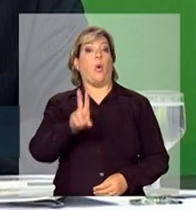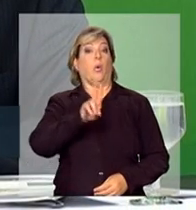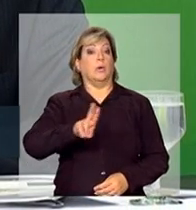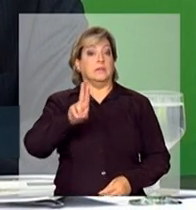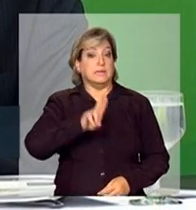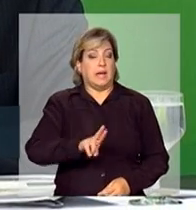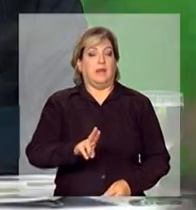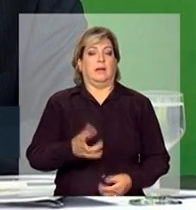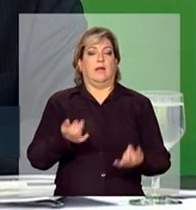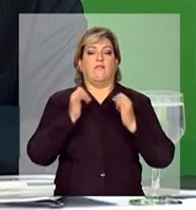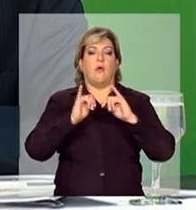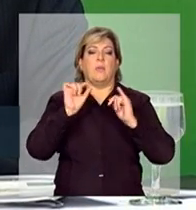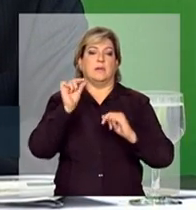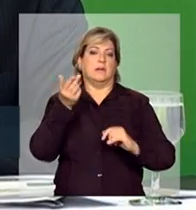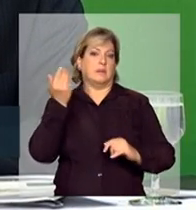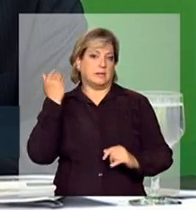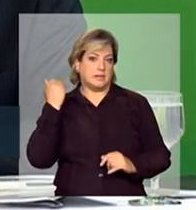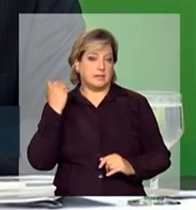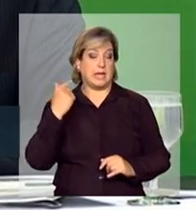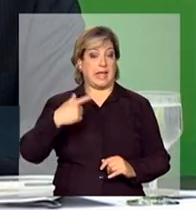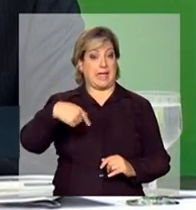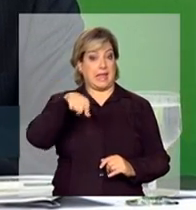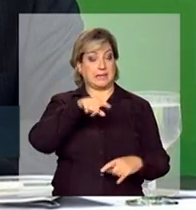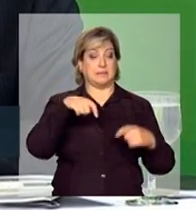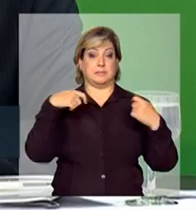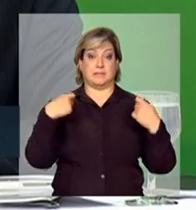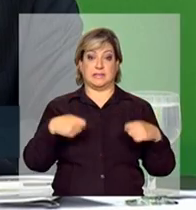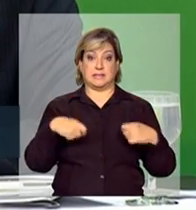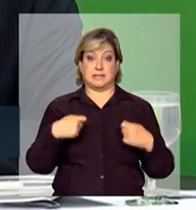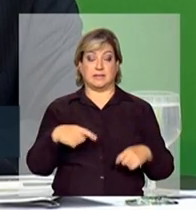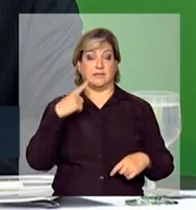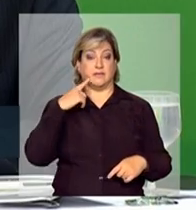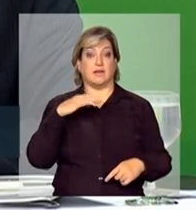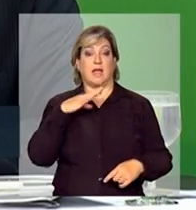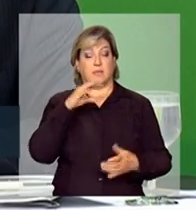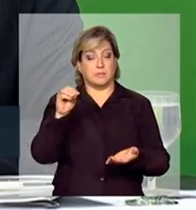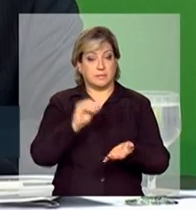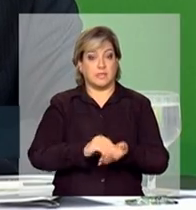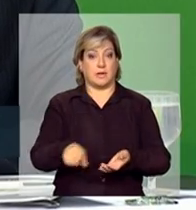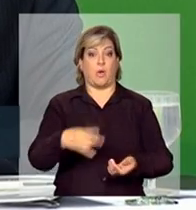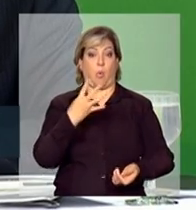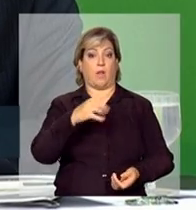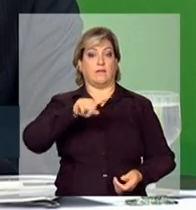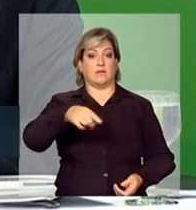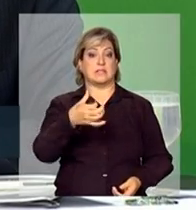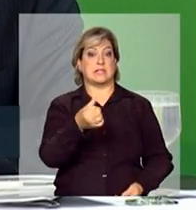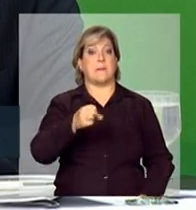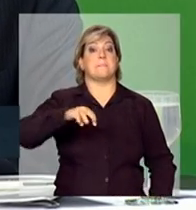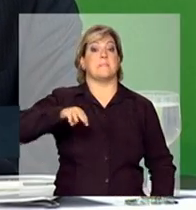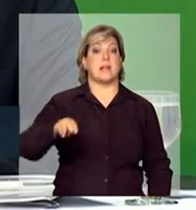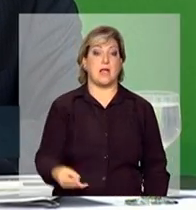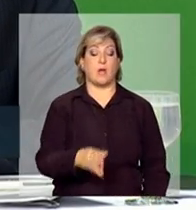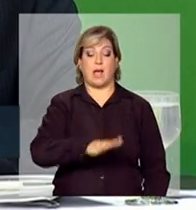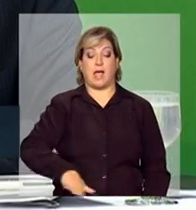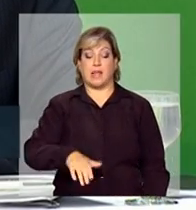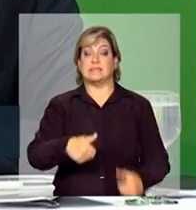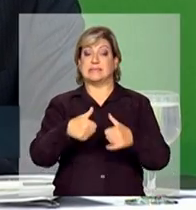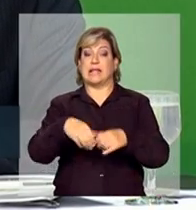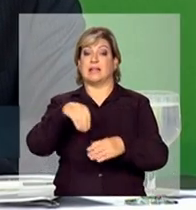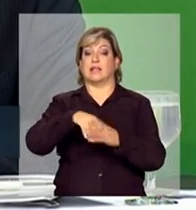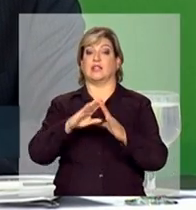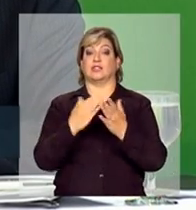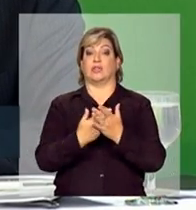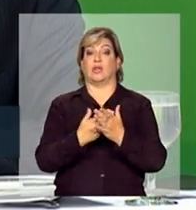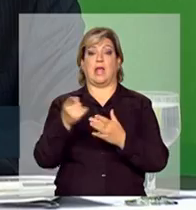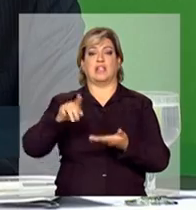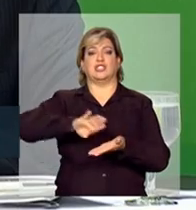recentes é uma questão outra é que eles têm que considerar 4,6 milhões de crianças que estão na escola porque isso não foi considerado nesse